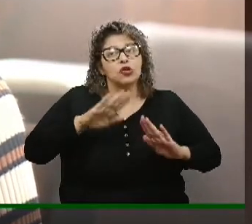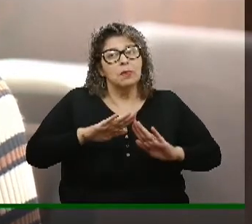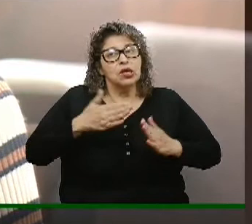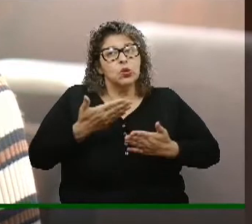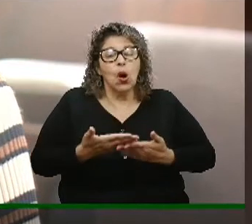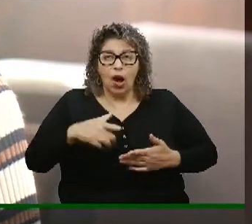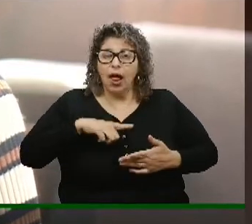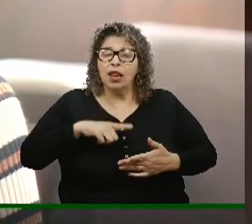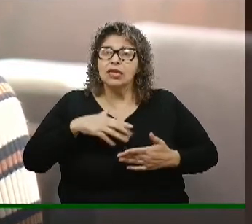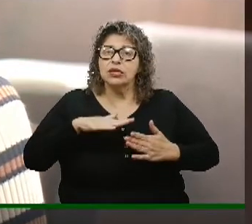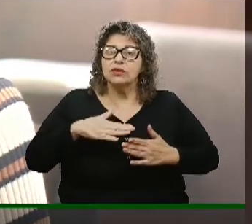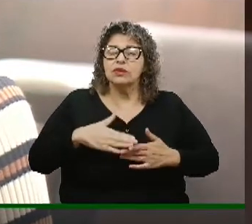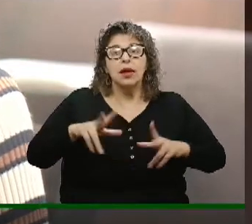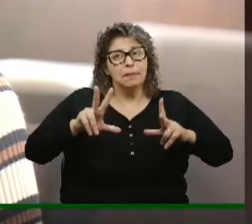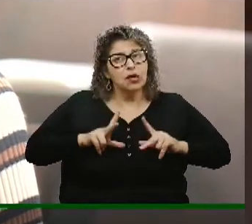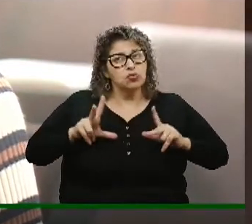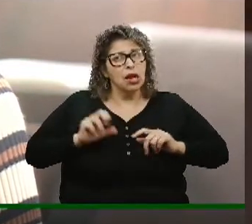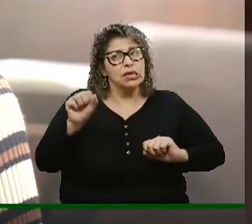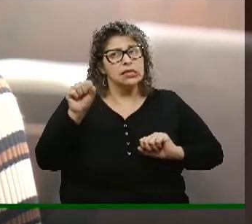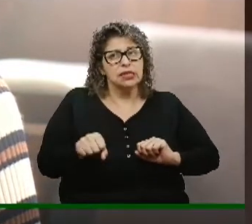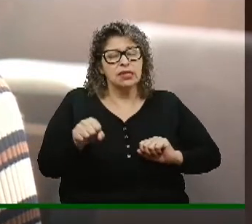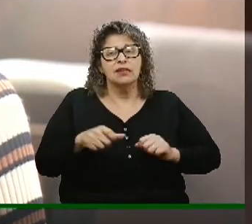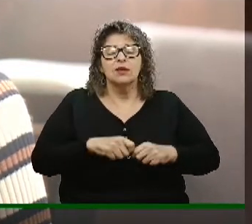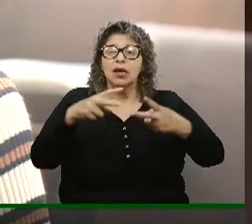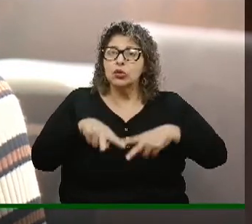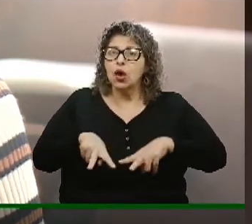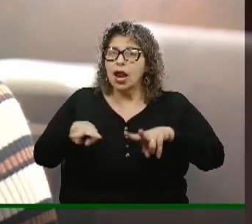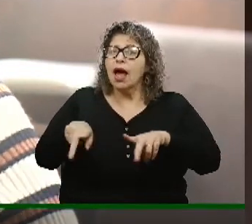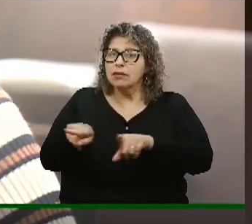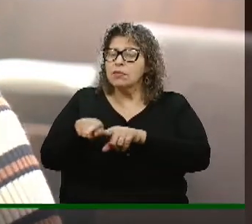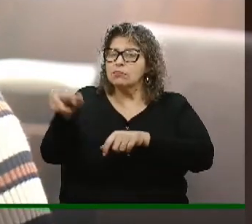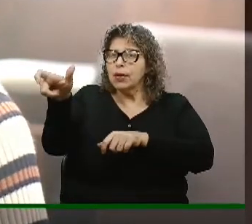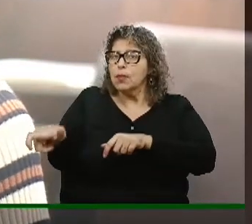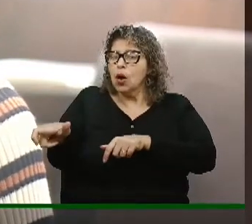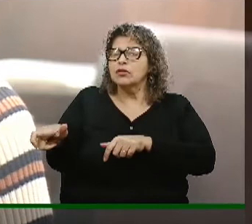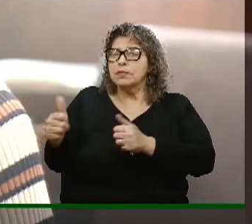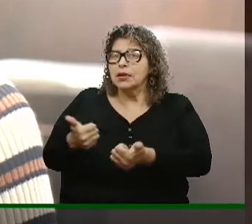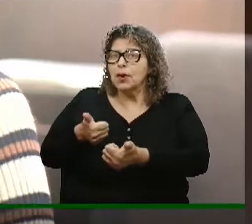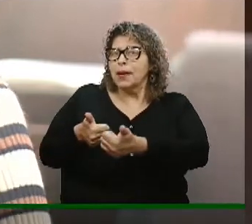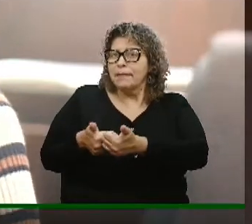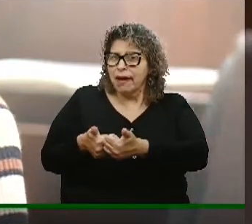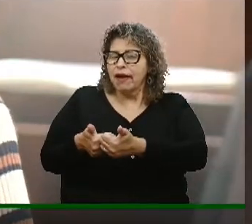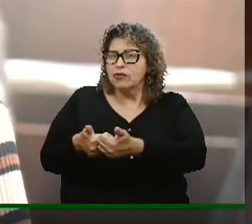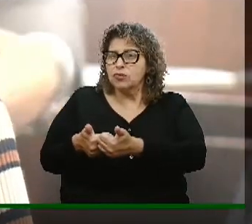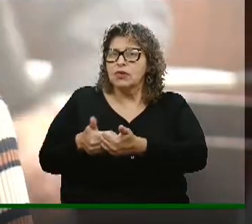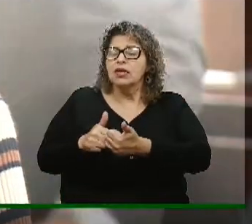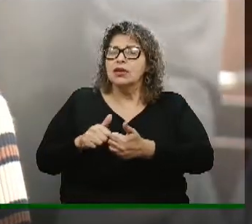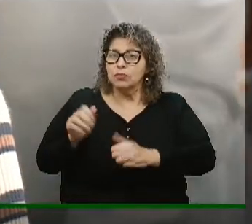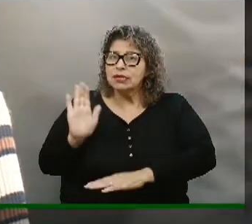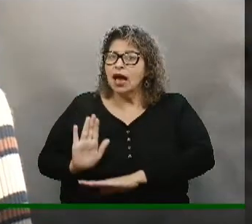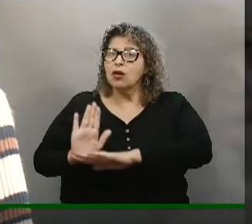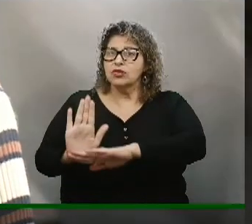boa escola, privada, sim, mas sem deixar de olhar para o lado, para aquele que mora no seu bairro, que precisa estender a